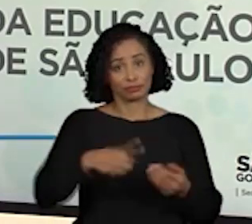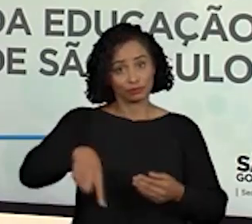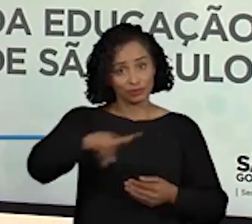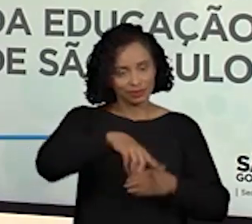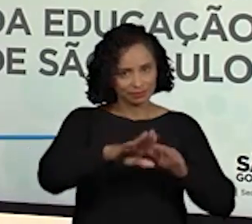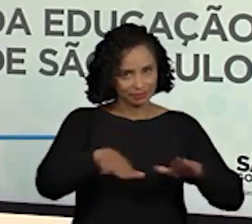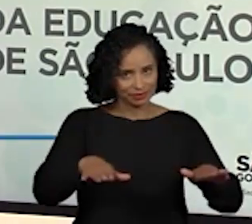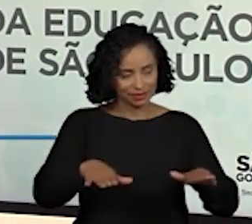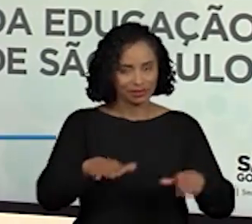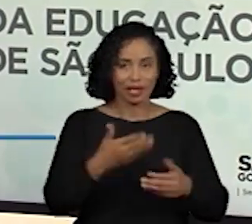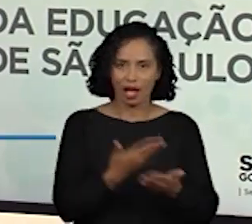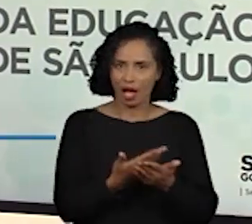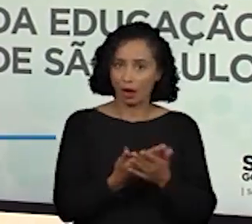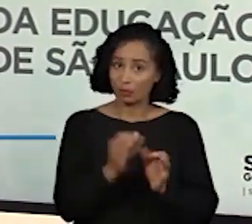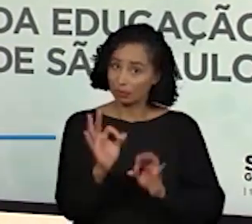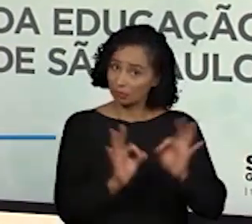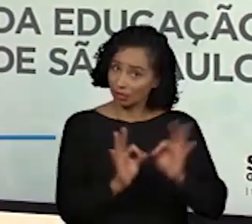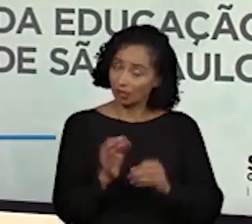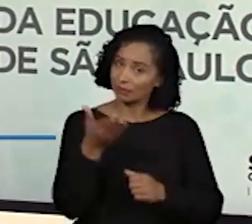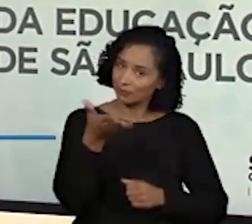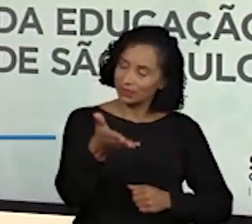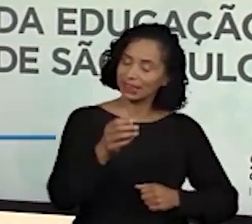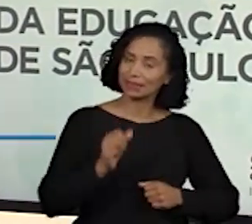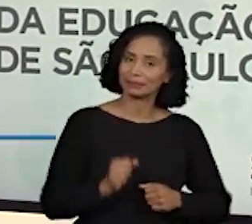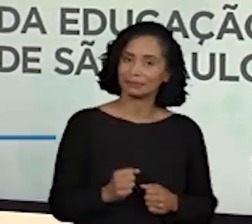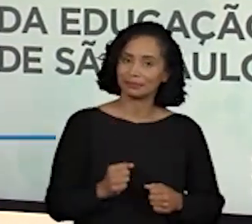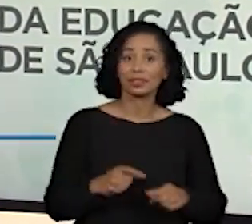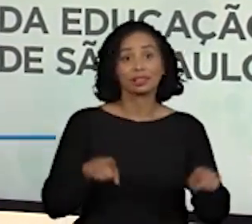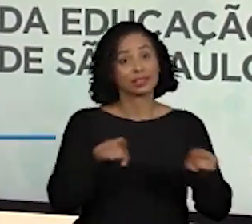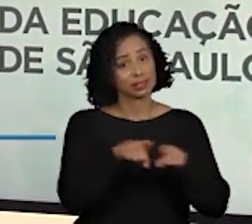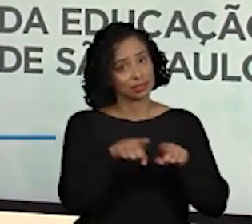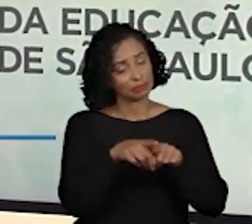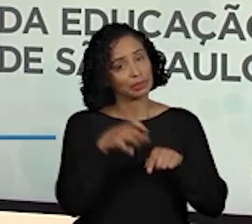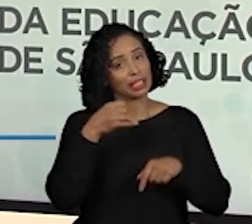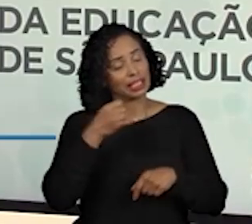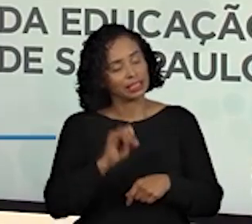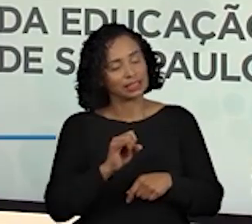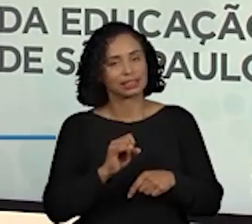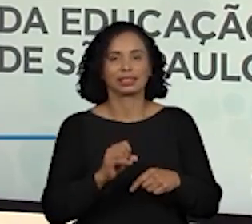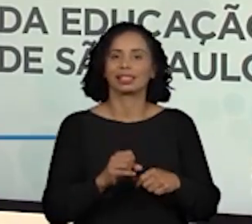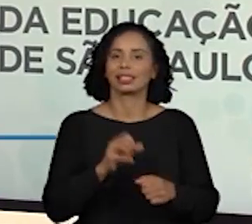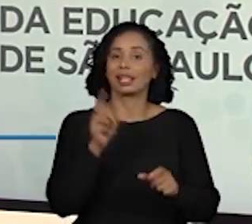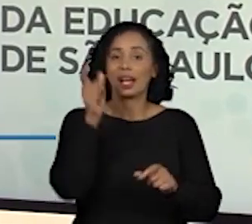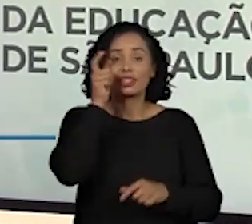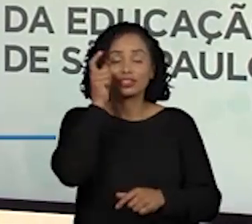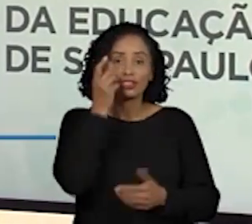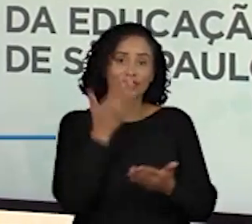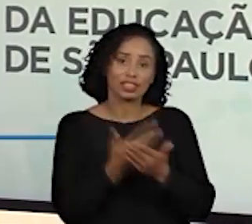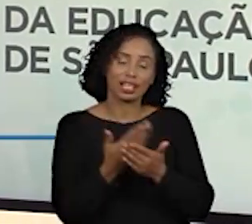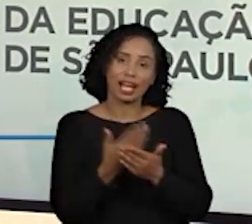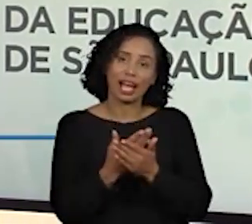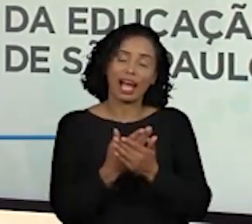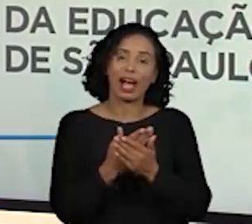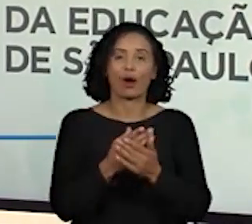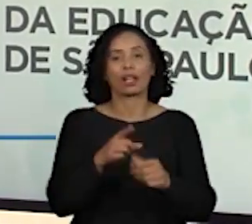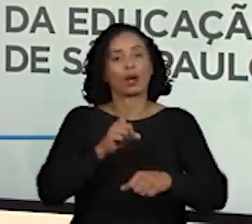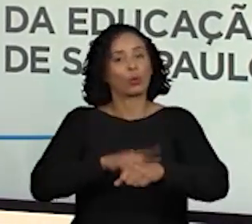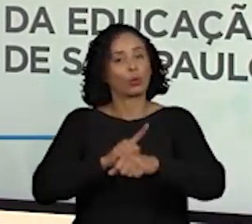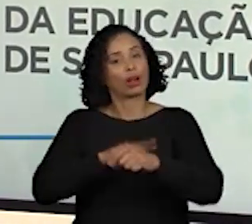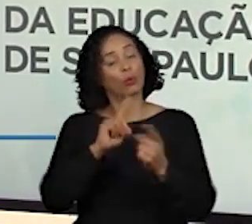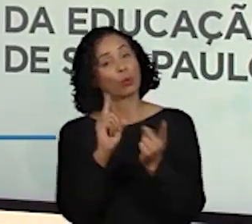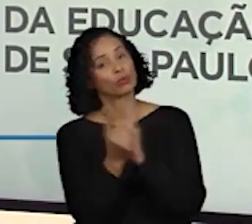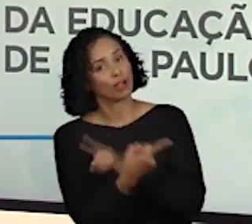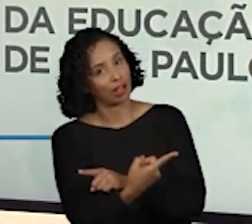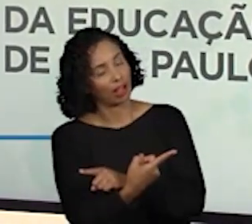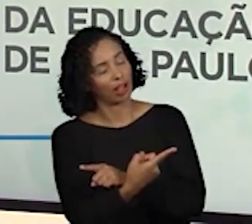para você. Você que assiste agora, para você que assistirá no contraturno, porque já está estudando, ou se você está